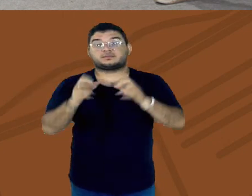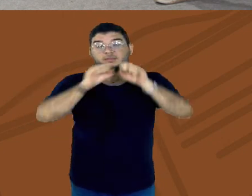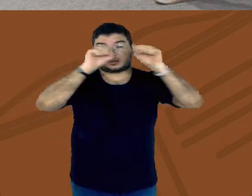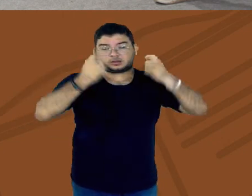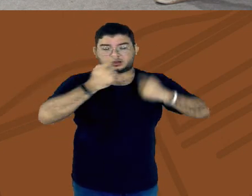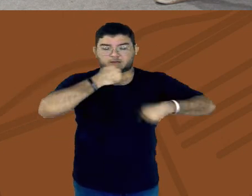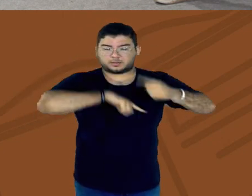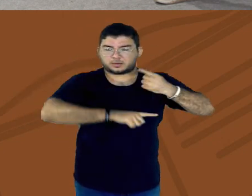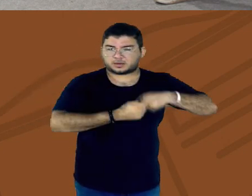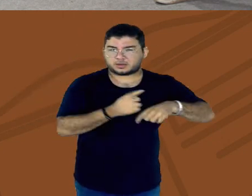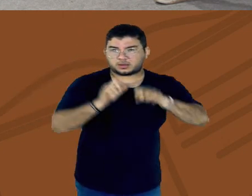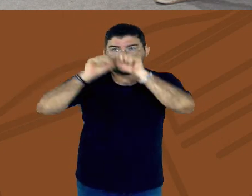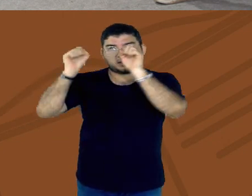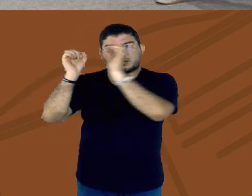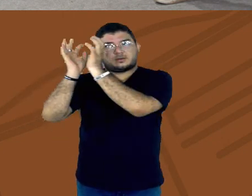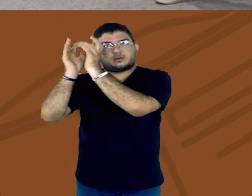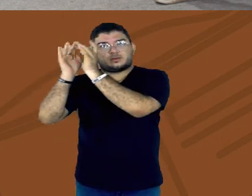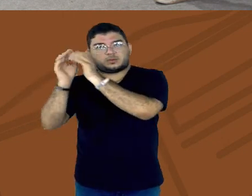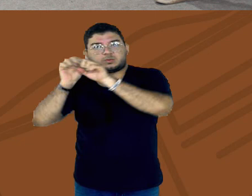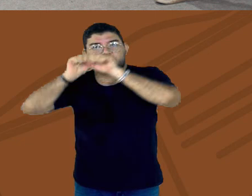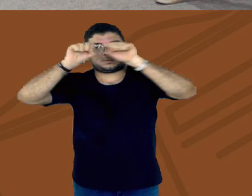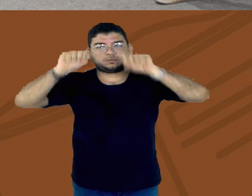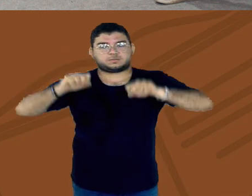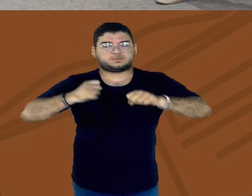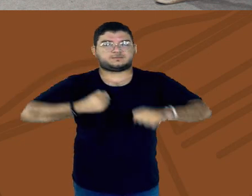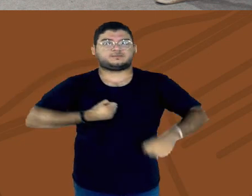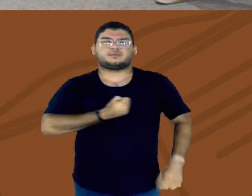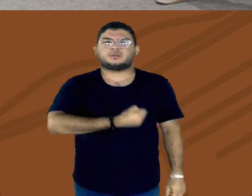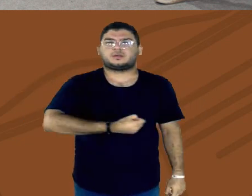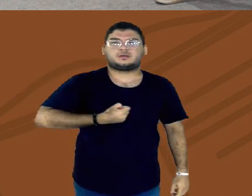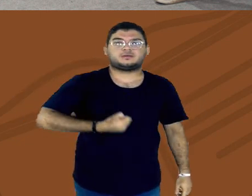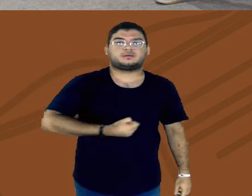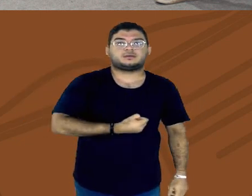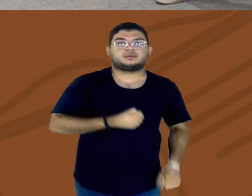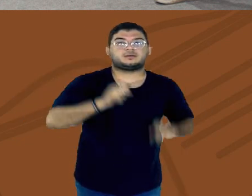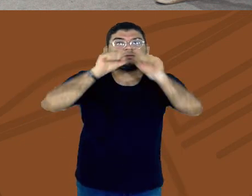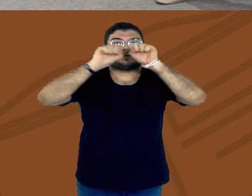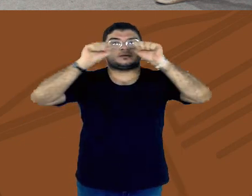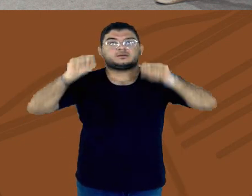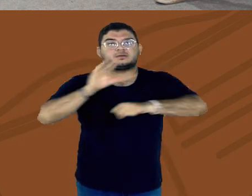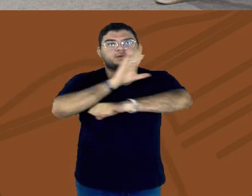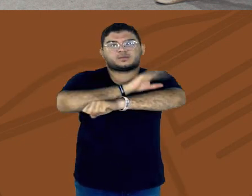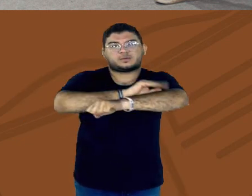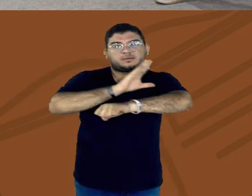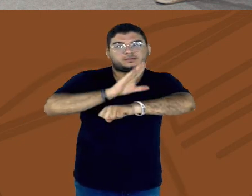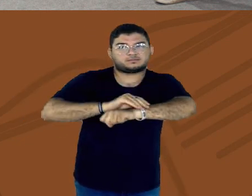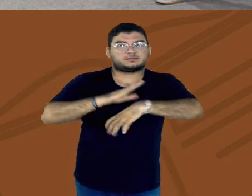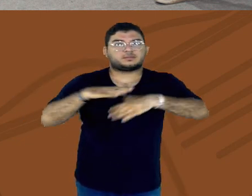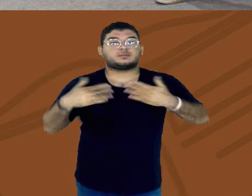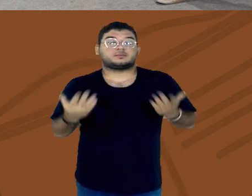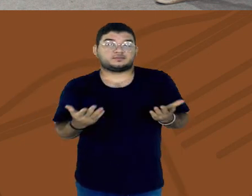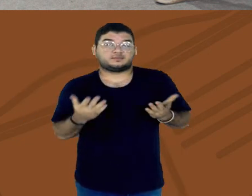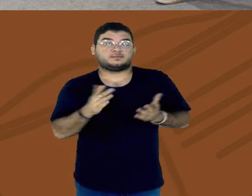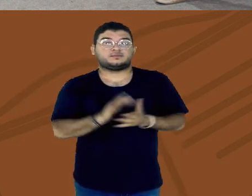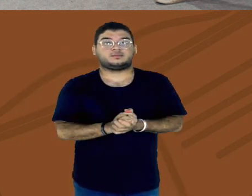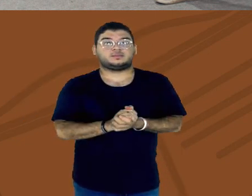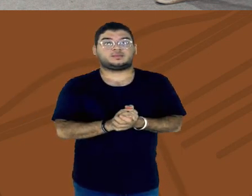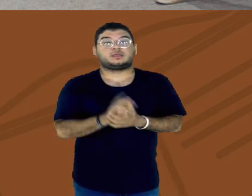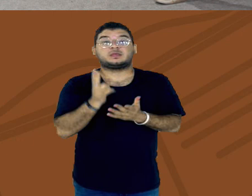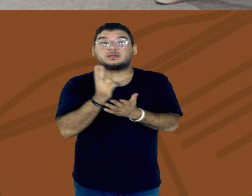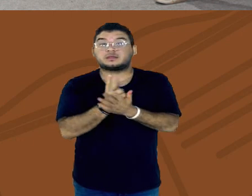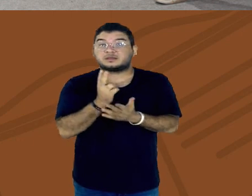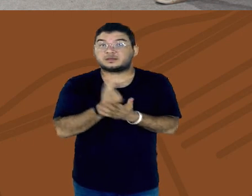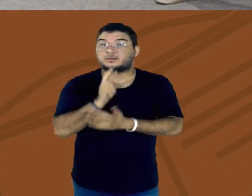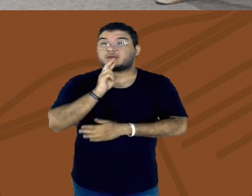nervoso? Sistema endócrino? Sistema digestório? Ou sistema muscular? Então, sempre associe sistema endócrino